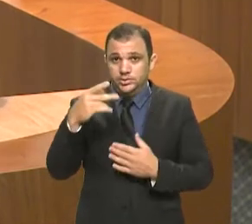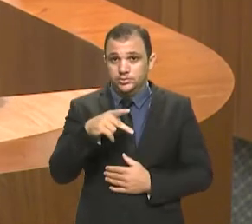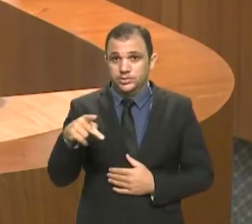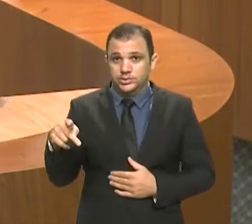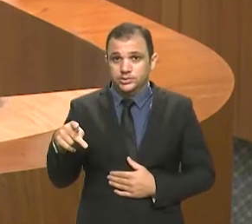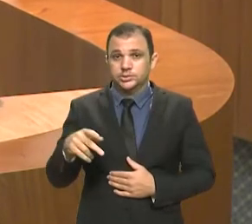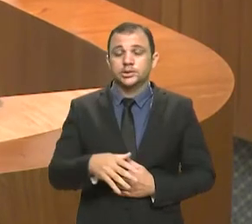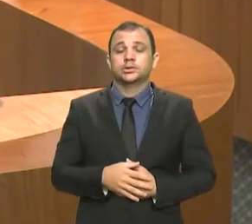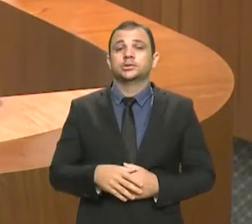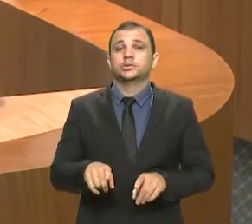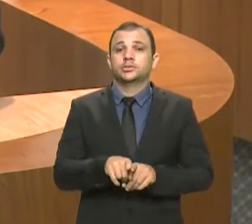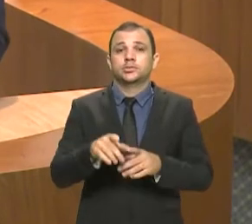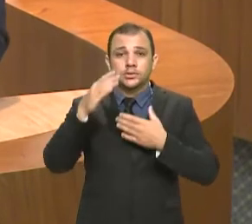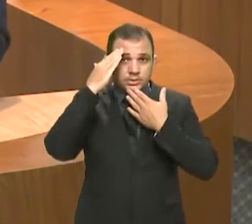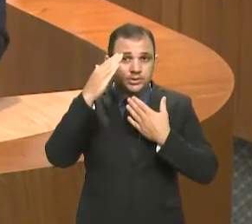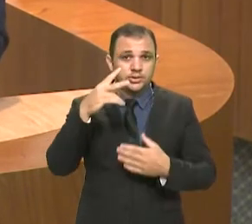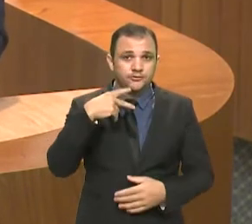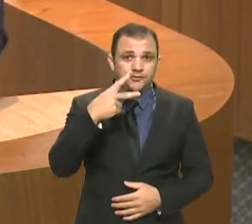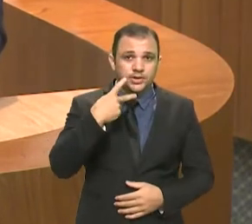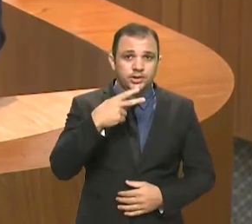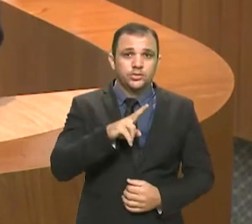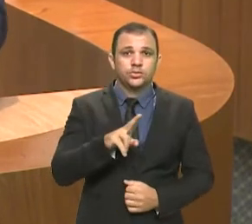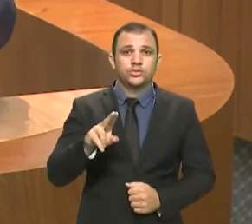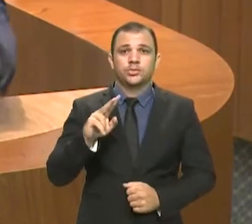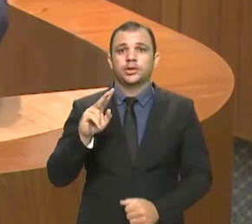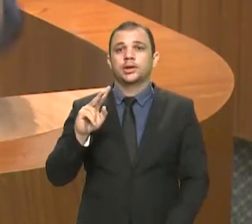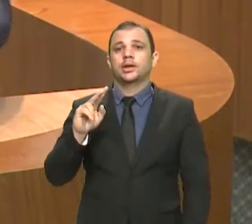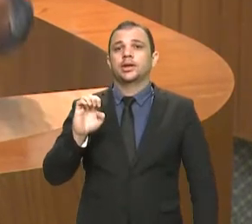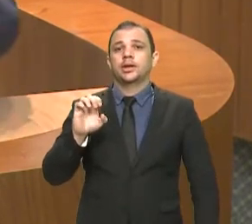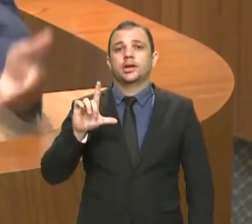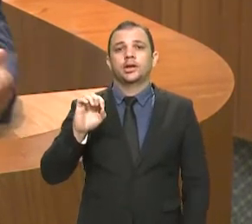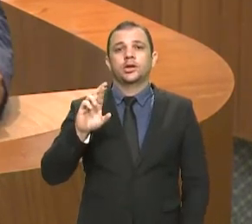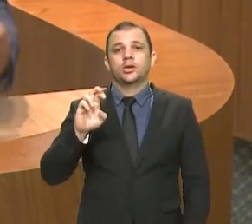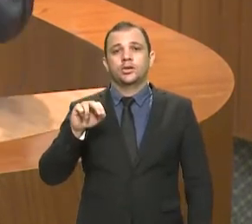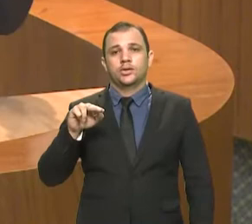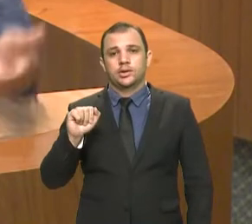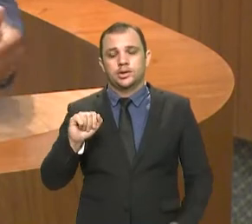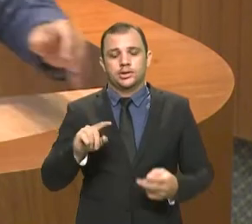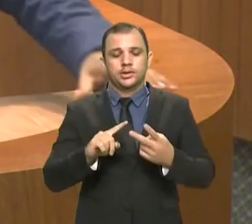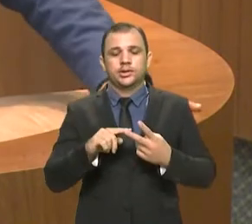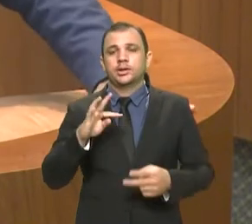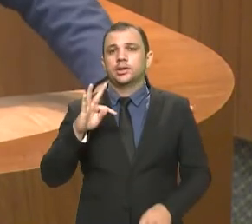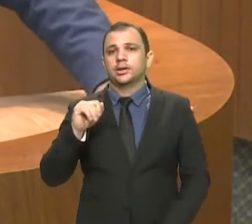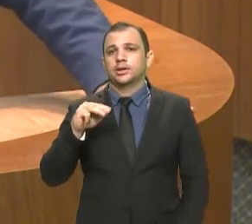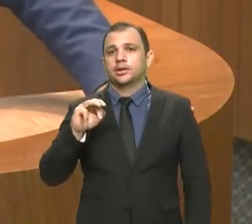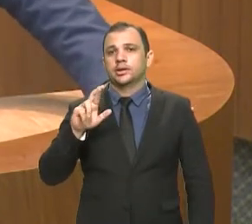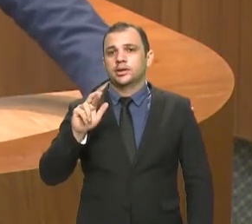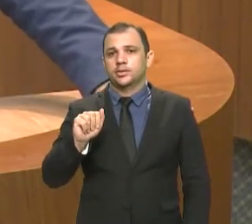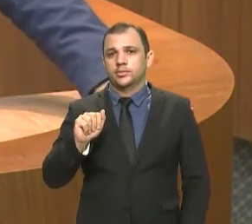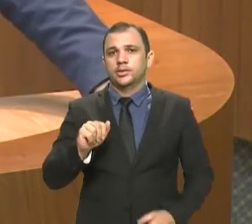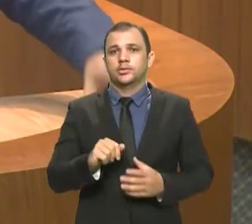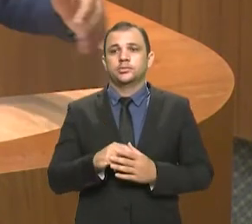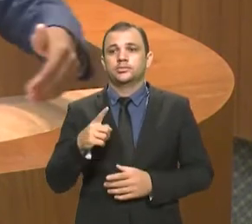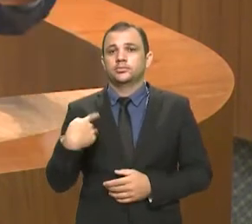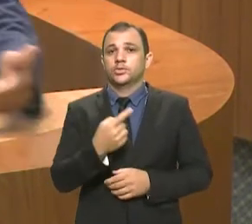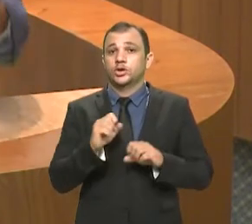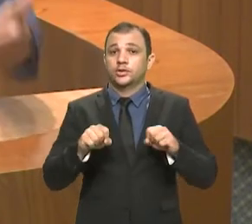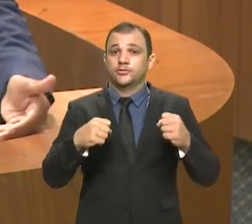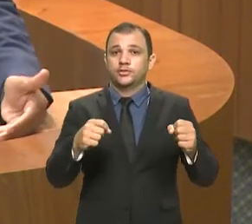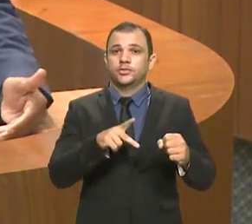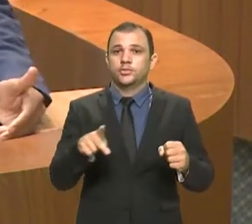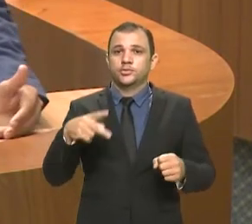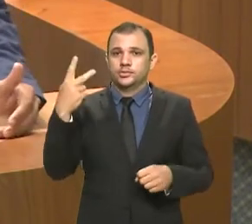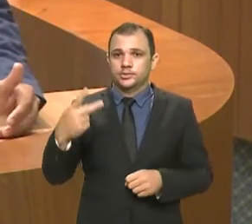vereadoras, Lorena e vereadora Tânia, que estão em defesa dos professores na cidade de Sucupira do Riachão. Então, é uma reunião